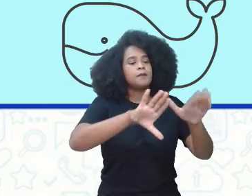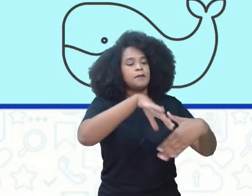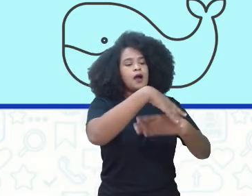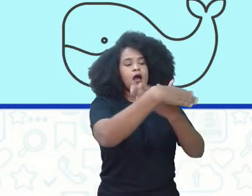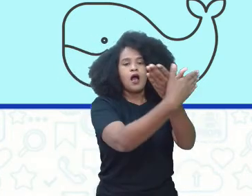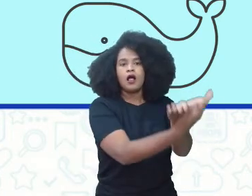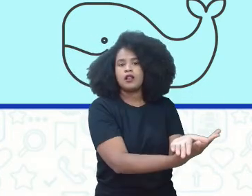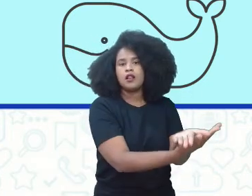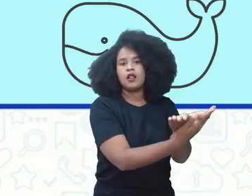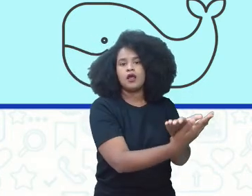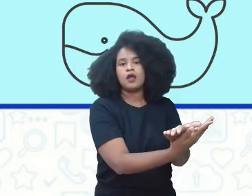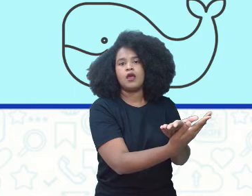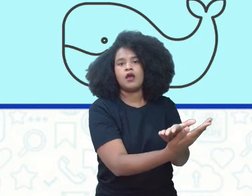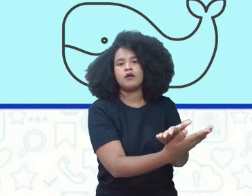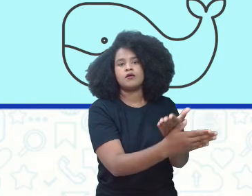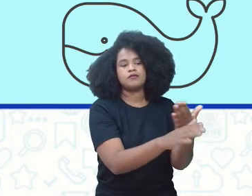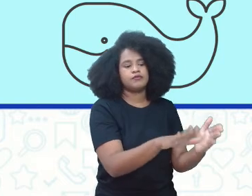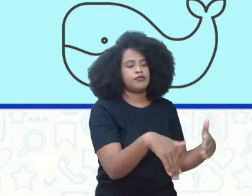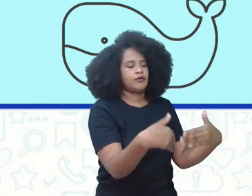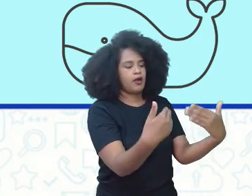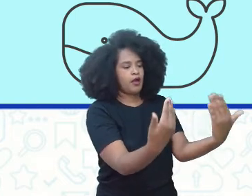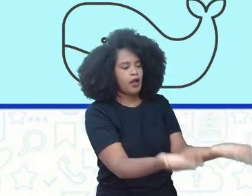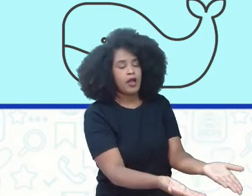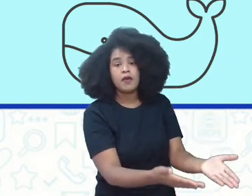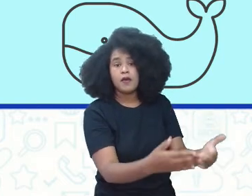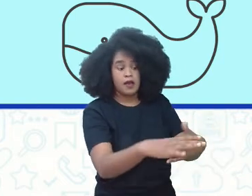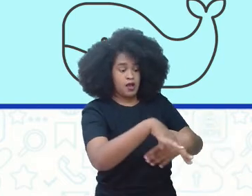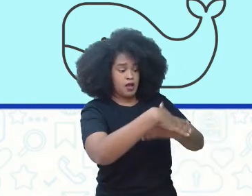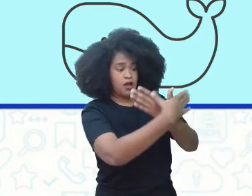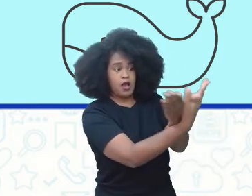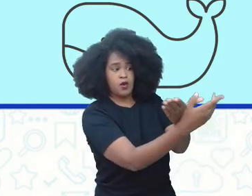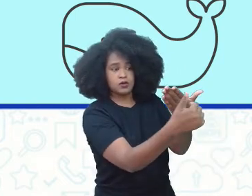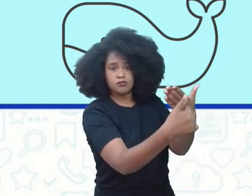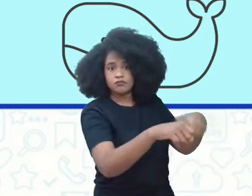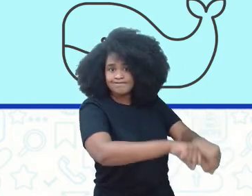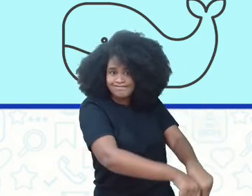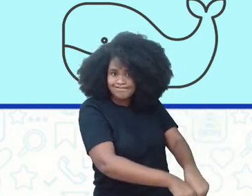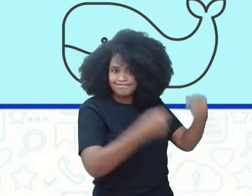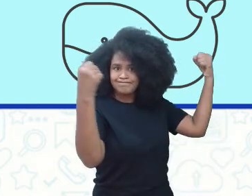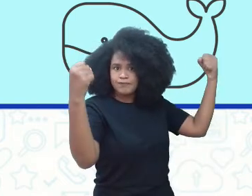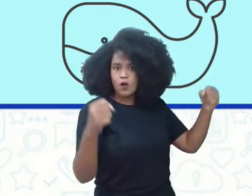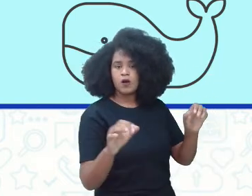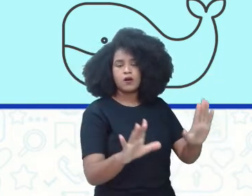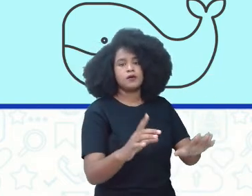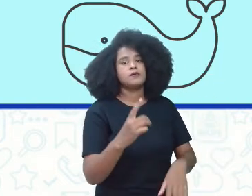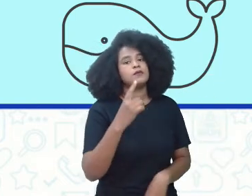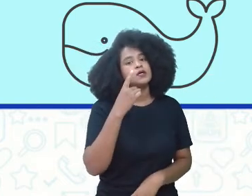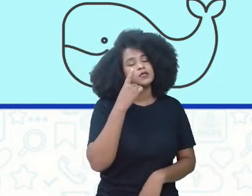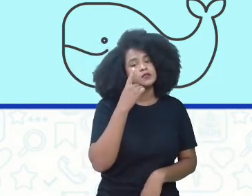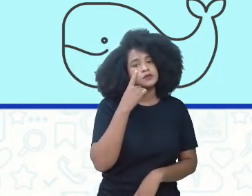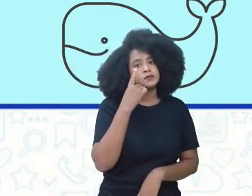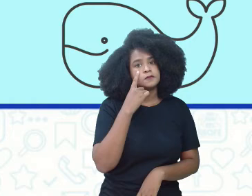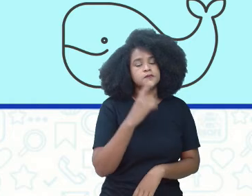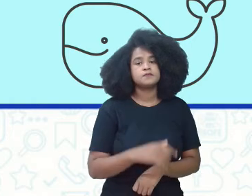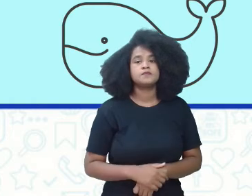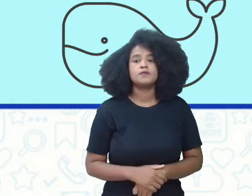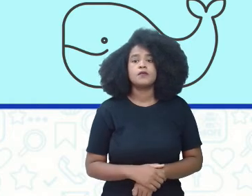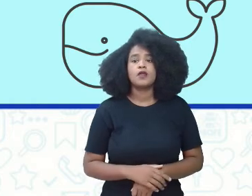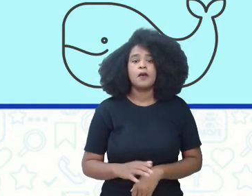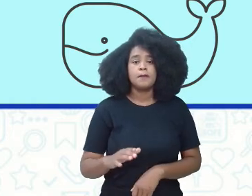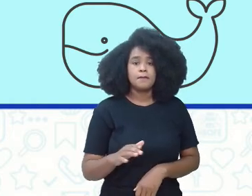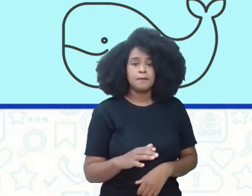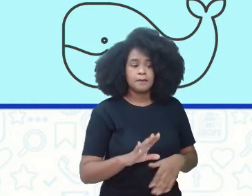por terra e quebrou um pedaço da sua cauda. Contudo, ela recompôs-se e